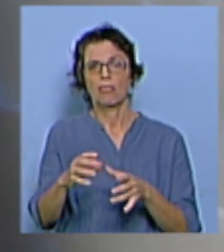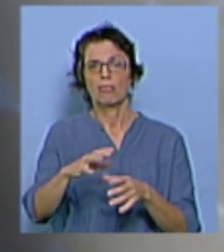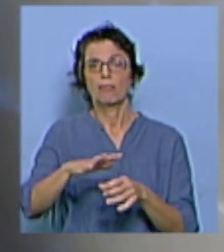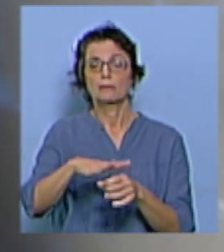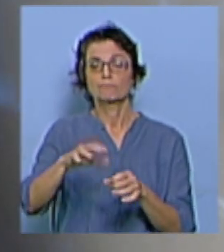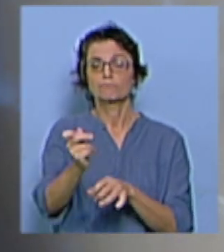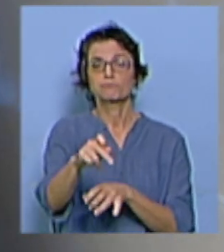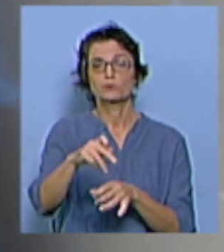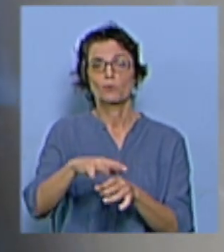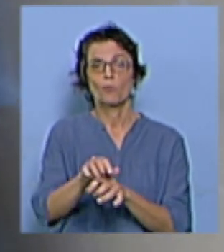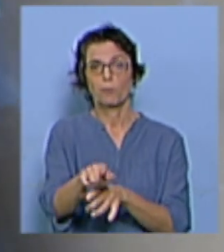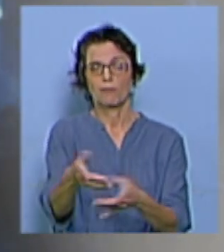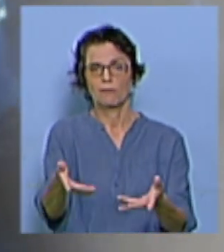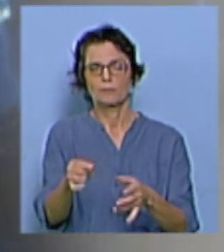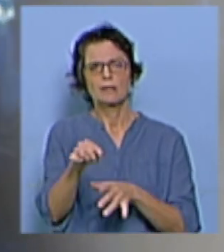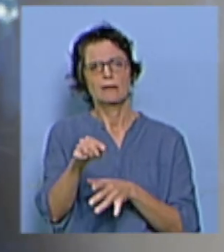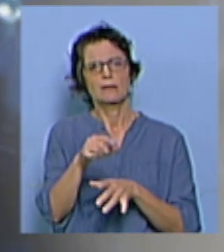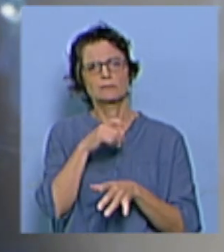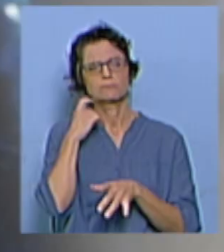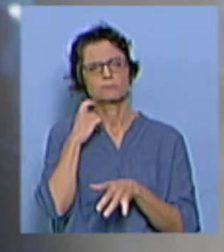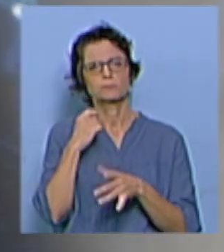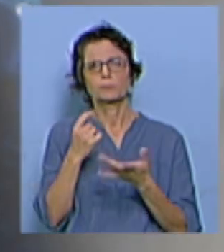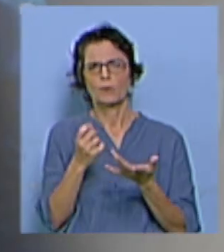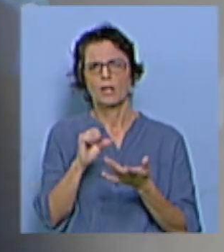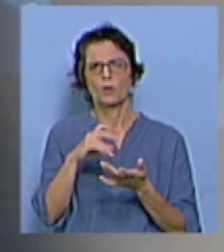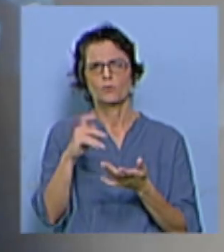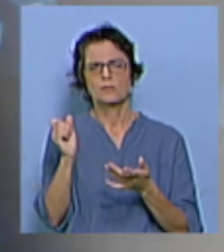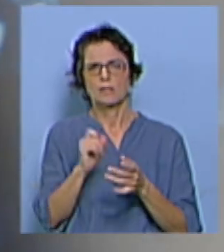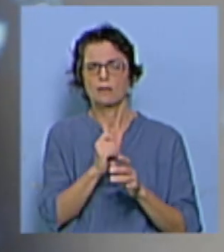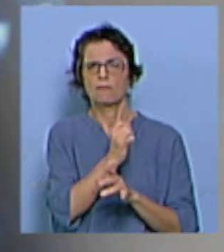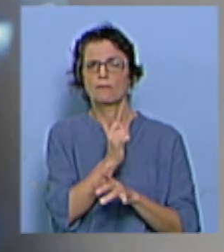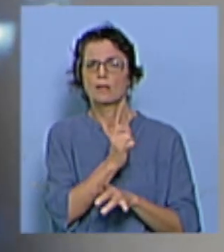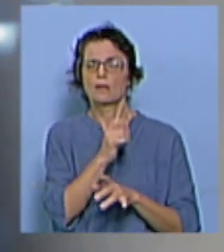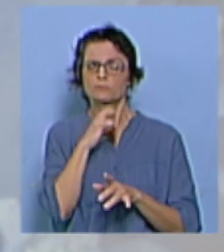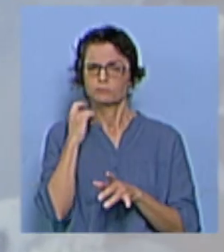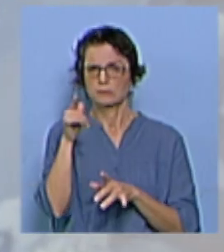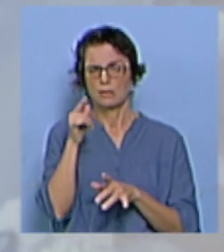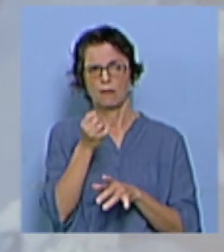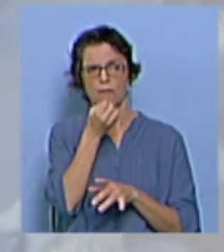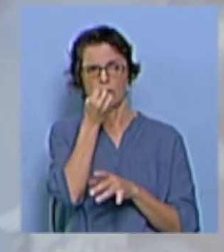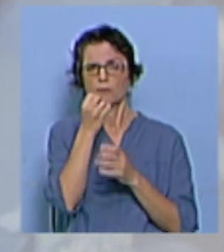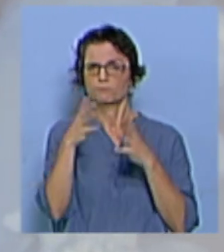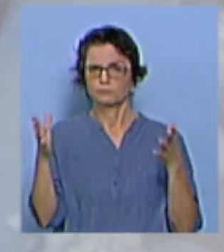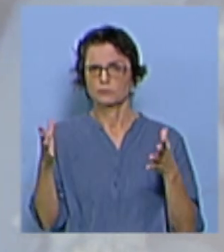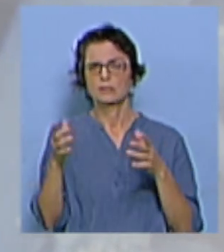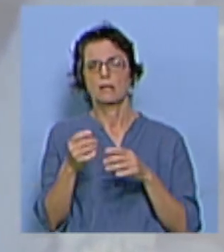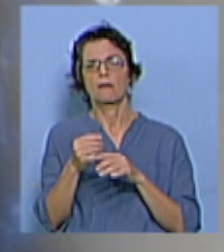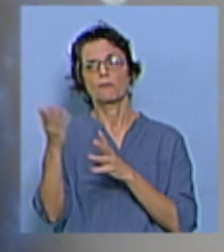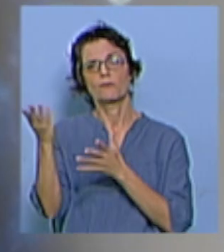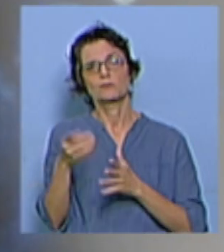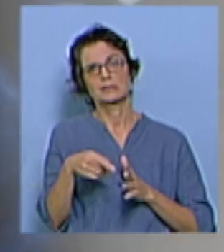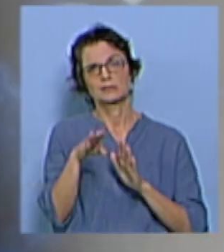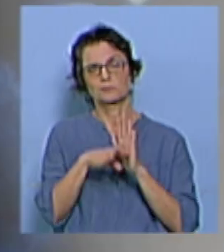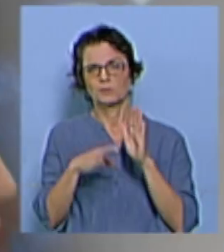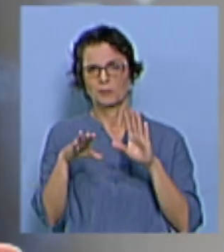pelo Padre Hugo Gonçalves, pároco do Campo Grande e convidado do programa Eclésia. Padre Hugo, boa tarde. Boa tarde. Obrigado por estar connosco,